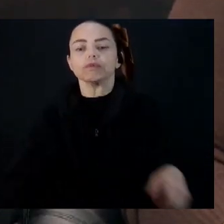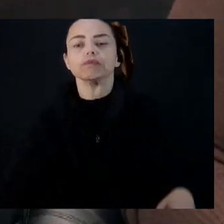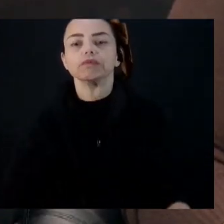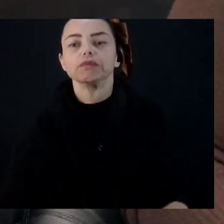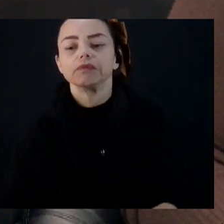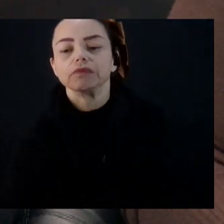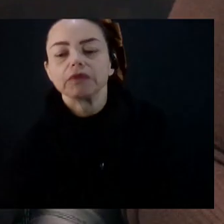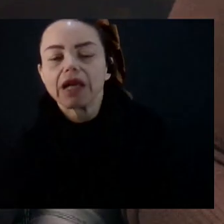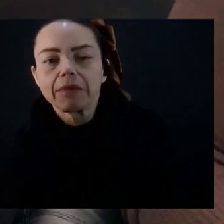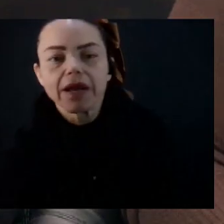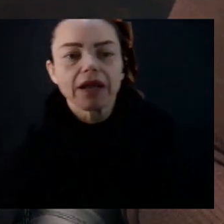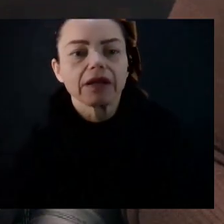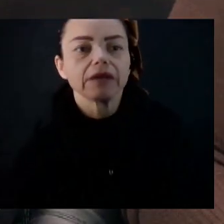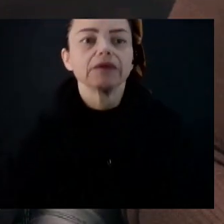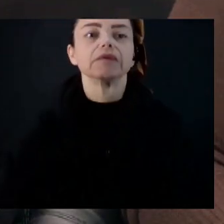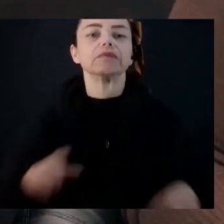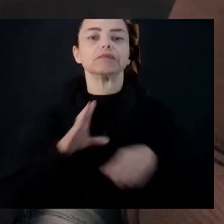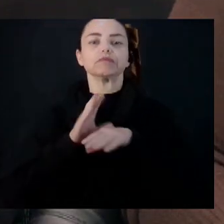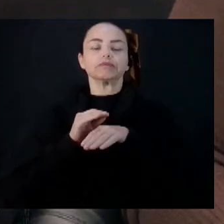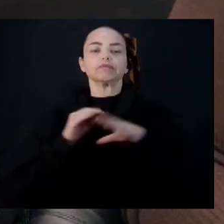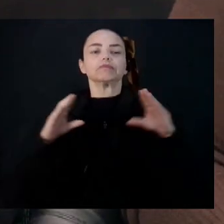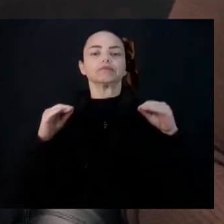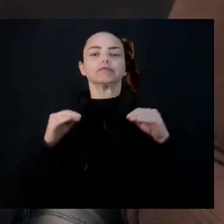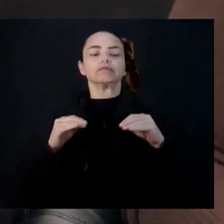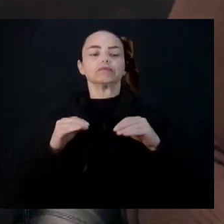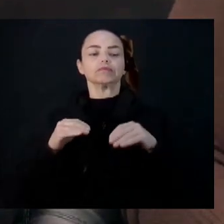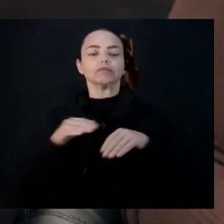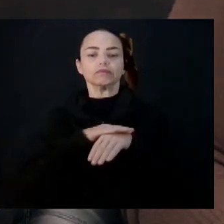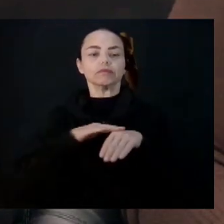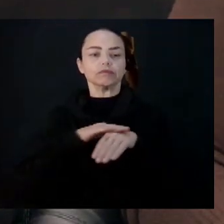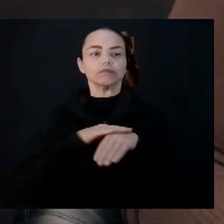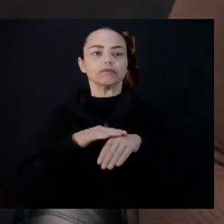também observar as falas dela, de repente uma criança ou um